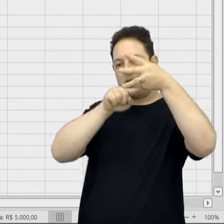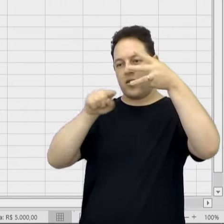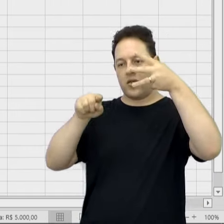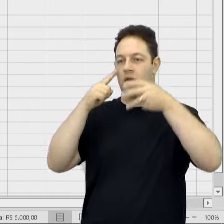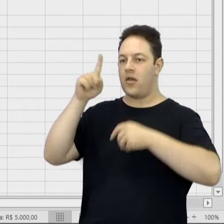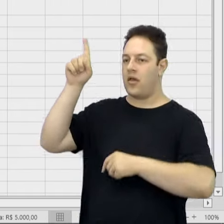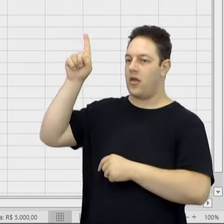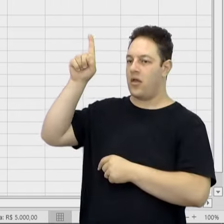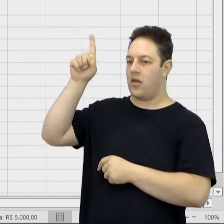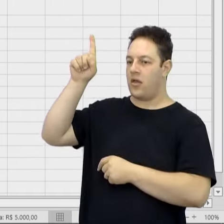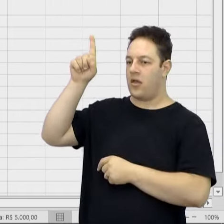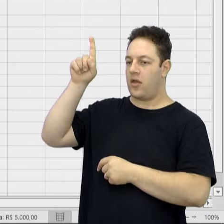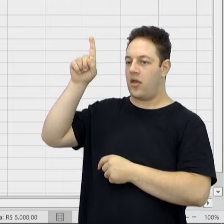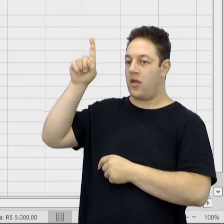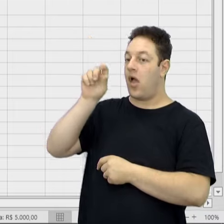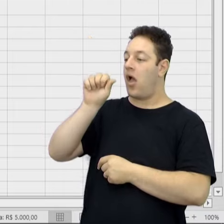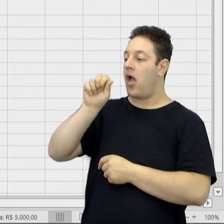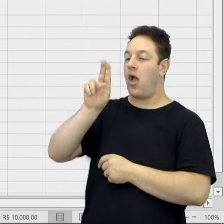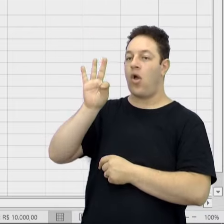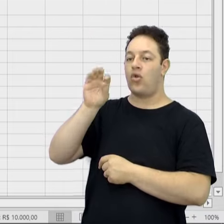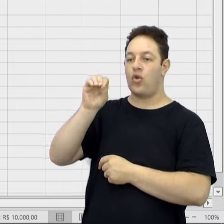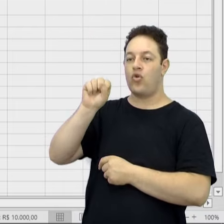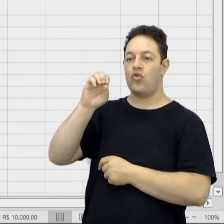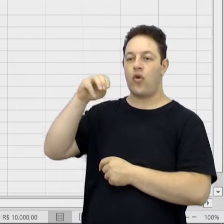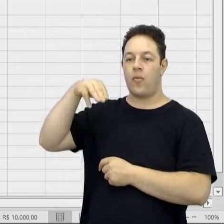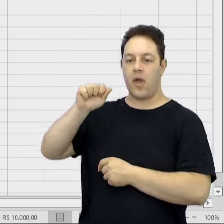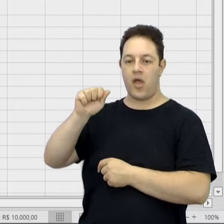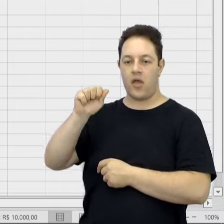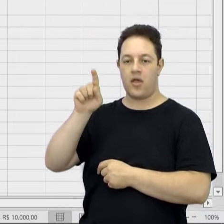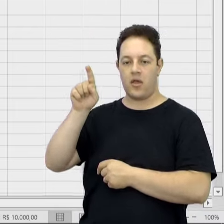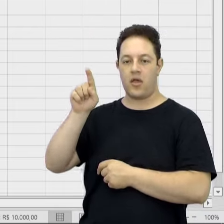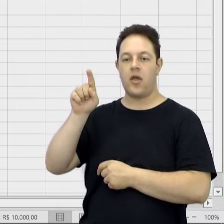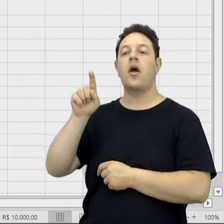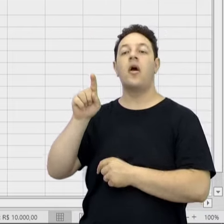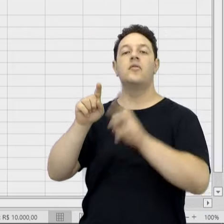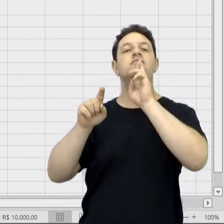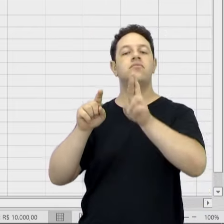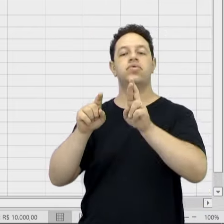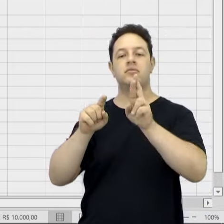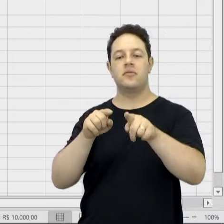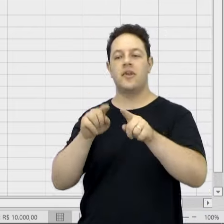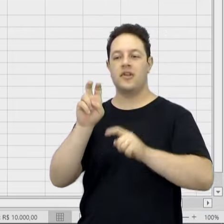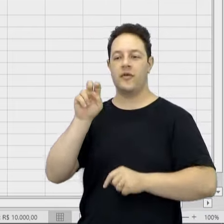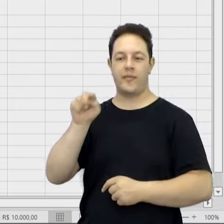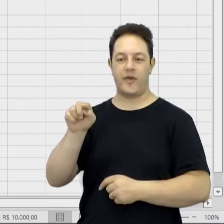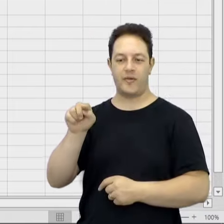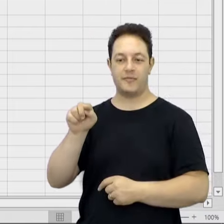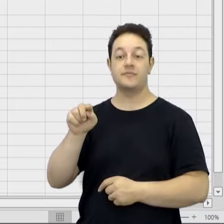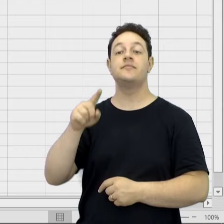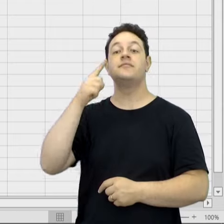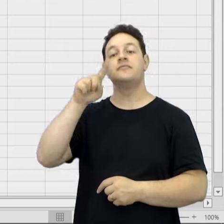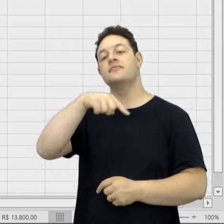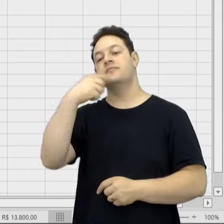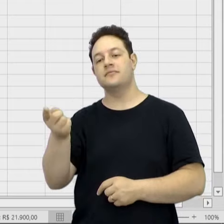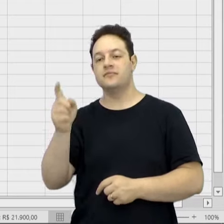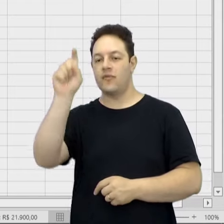todo mundo esteja vendo aqui. Autossoma. E coloca aqui, R$ 5.000. E aí a gente